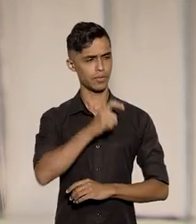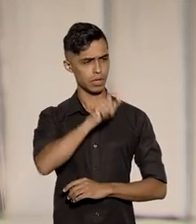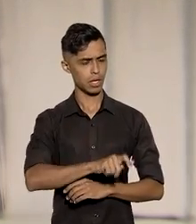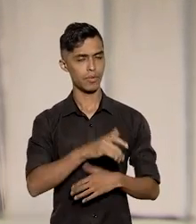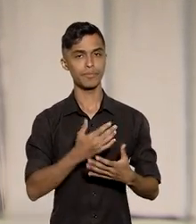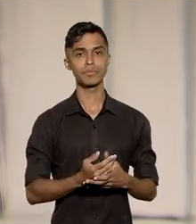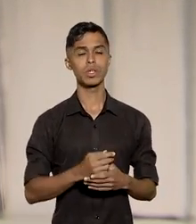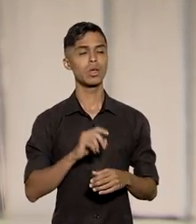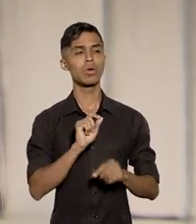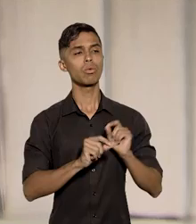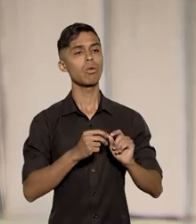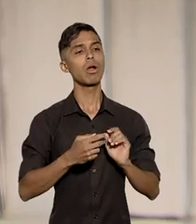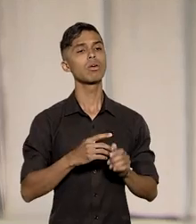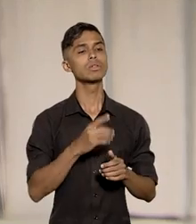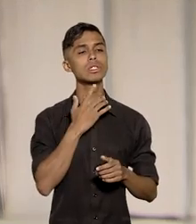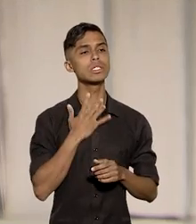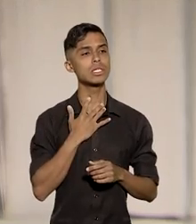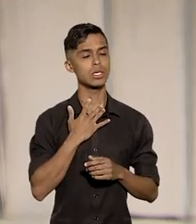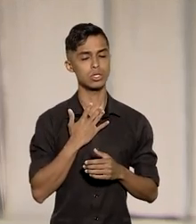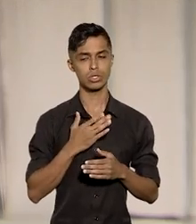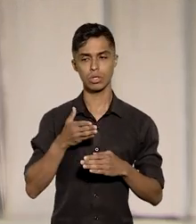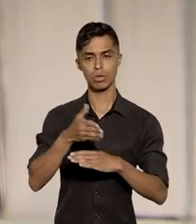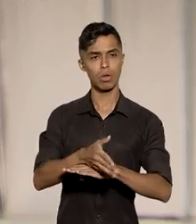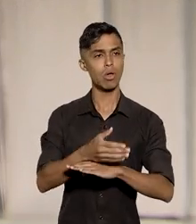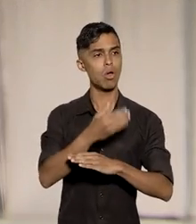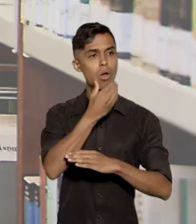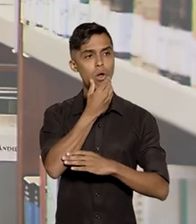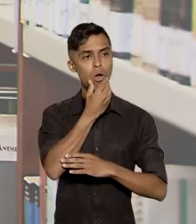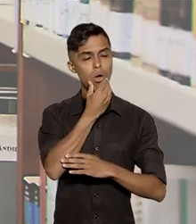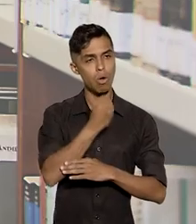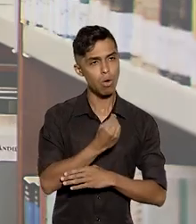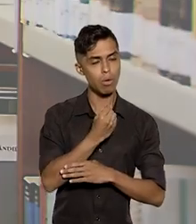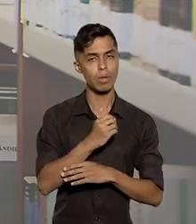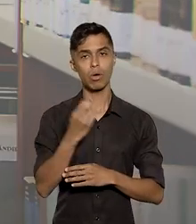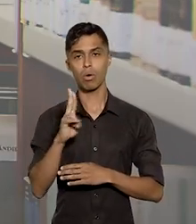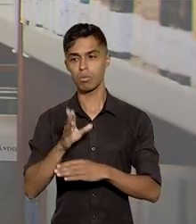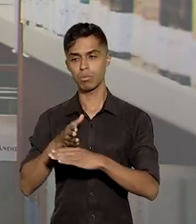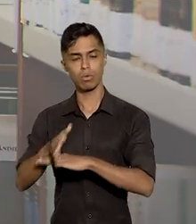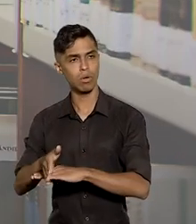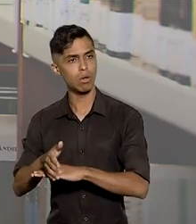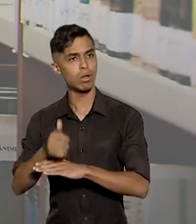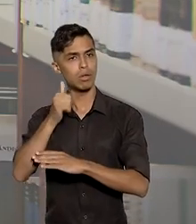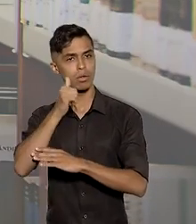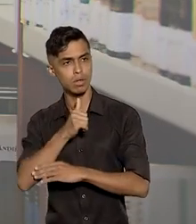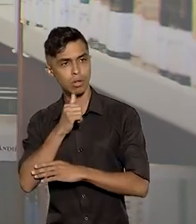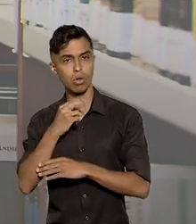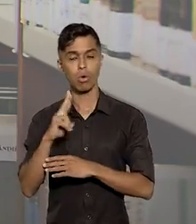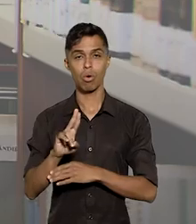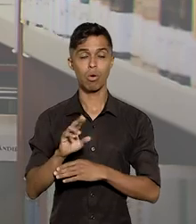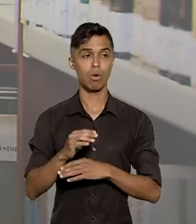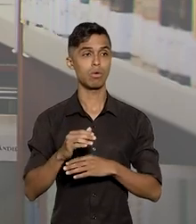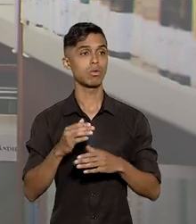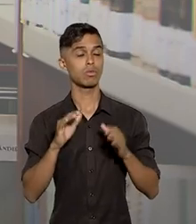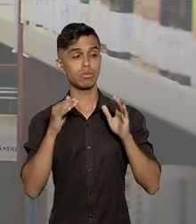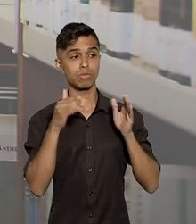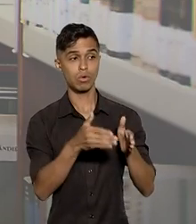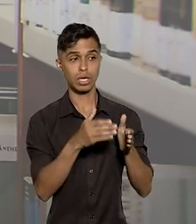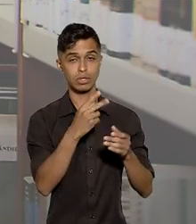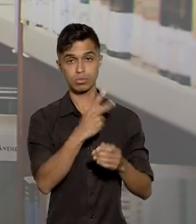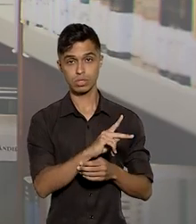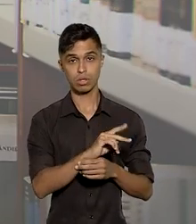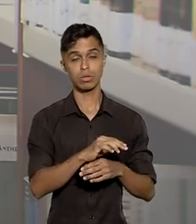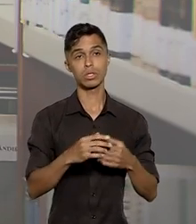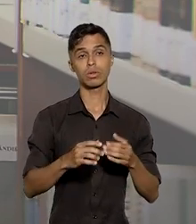da preferência pela custódia em unidade feminina, masculina ou específica, se houver, e na